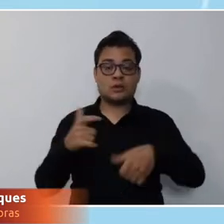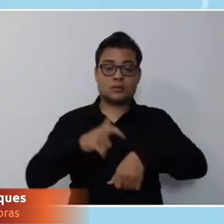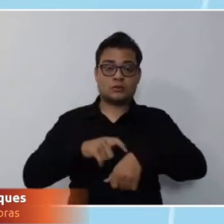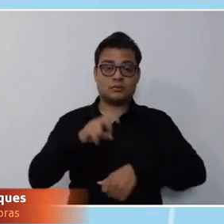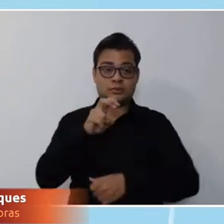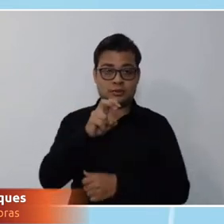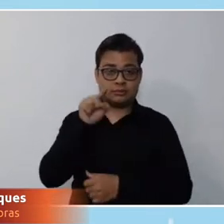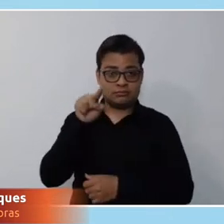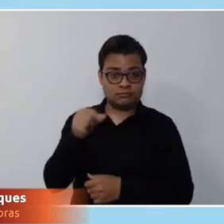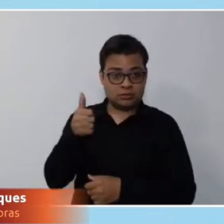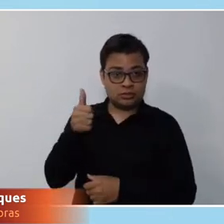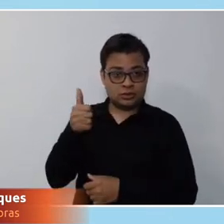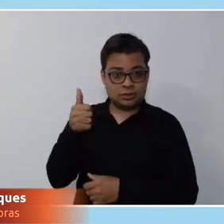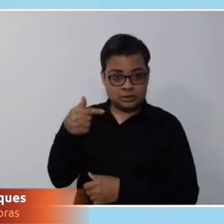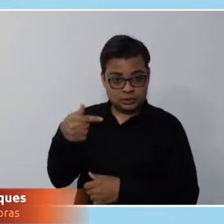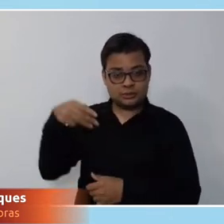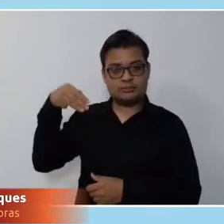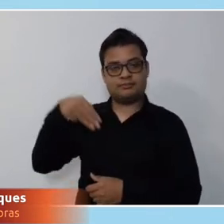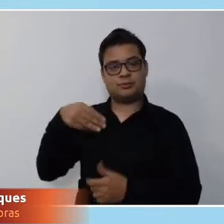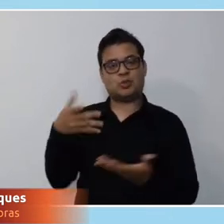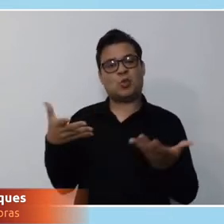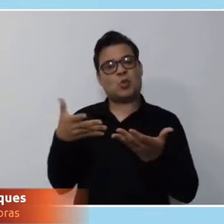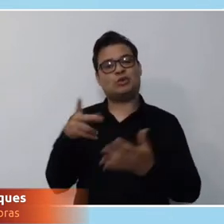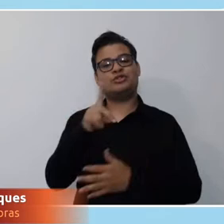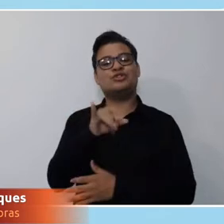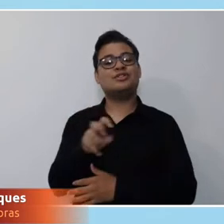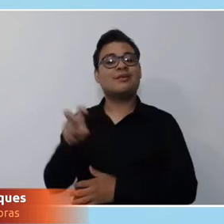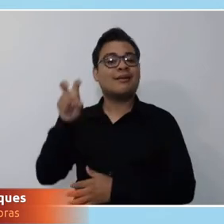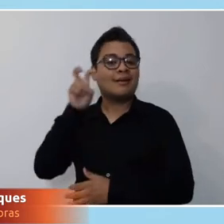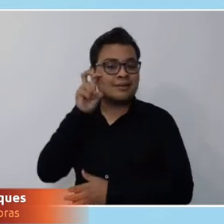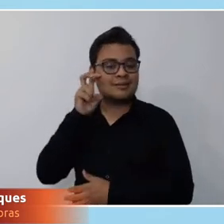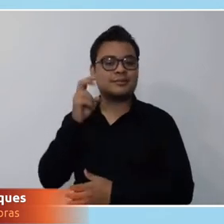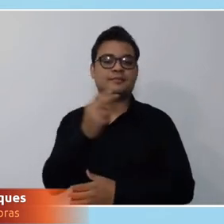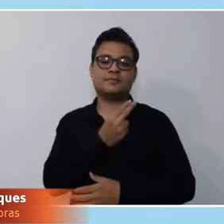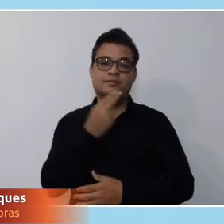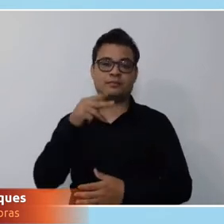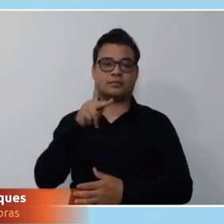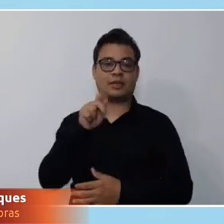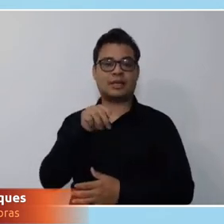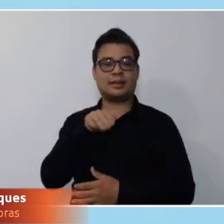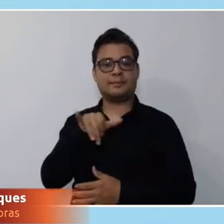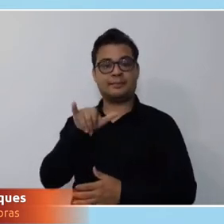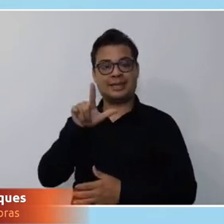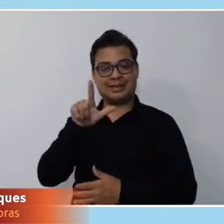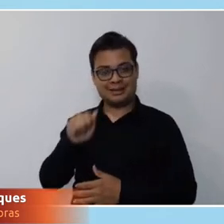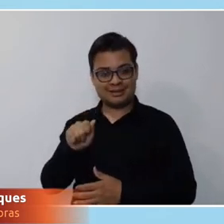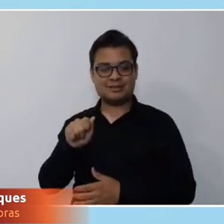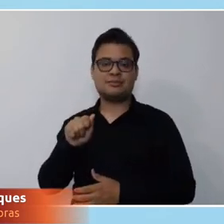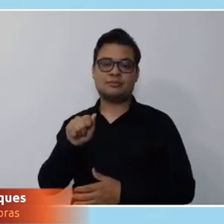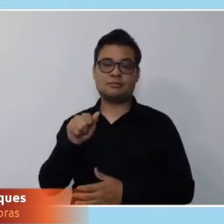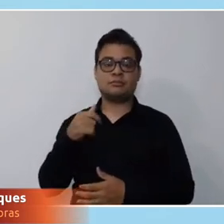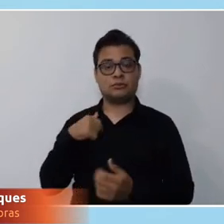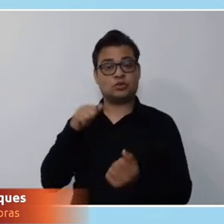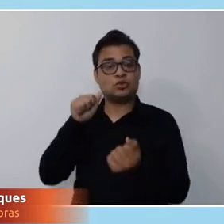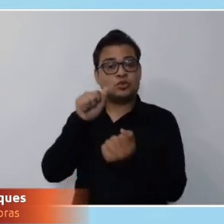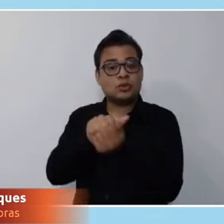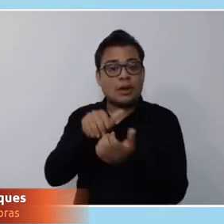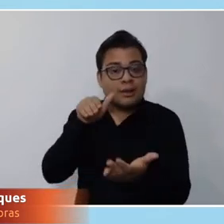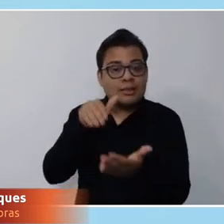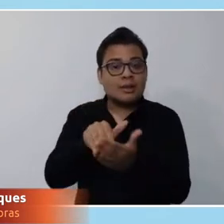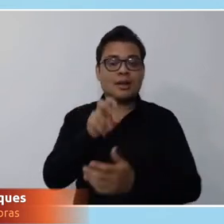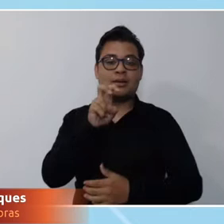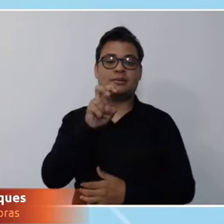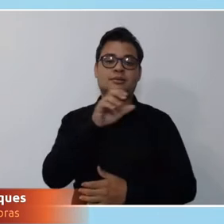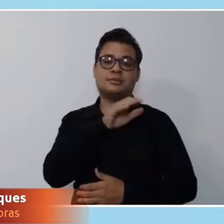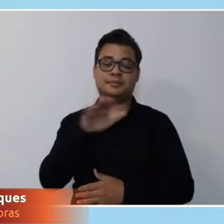17 minutos dessa quinta-feira. Eu sou a Camila Maia e fico com você até às 5h30 da tarde. Quem